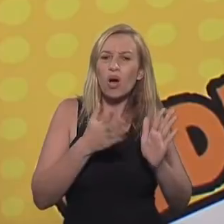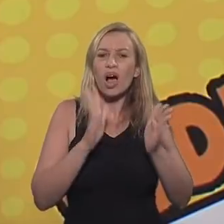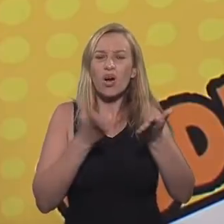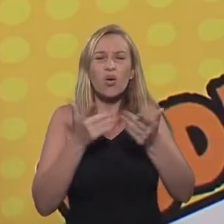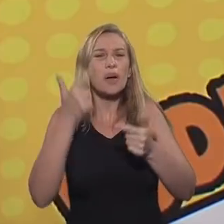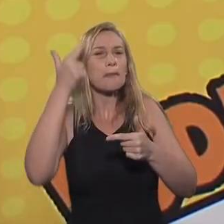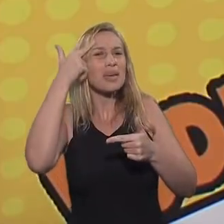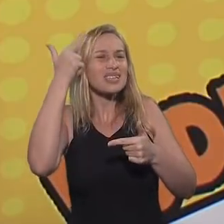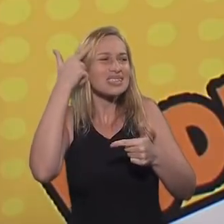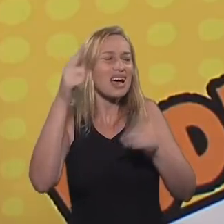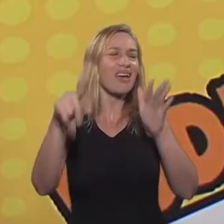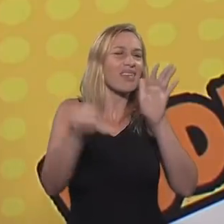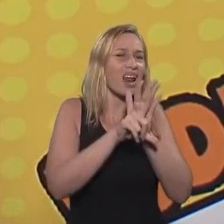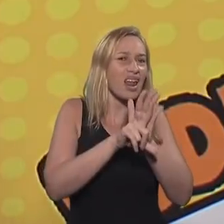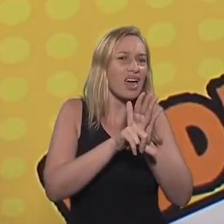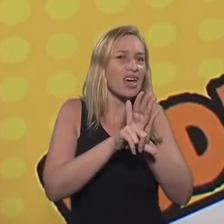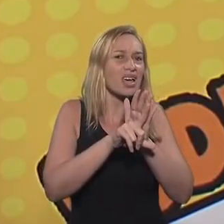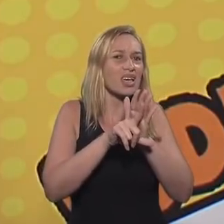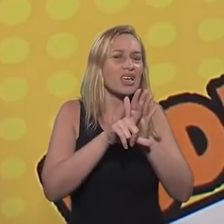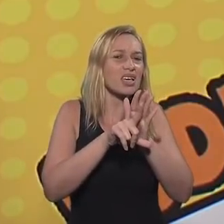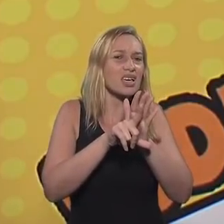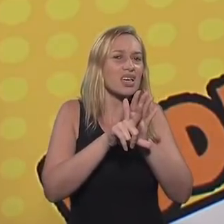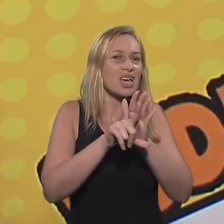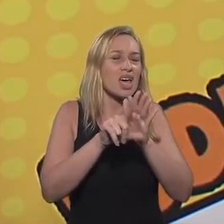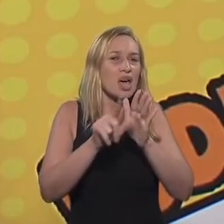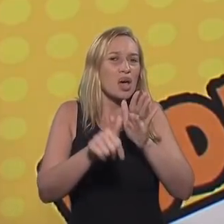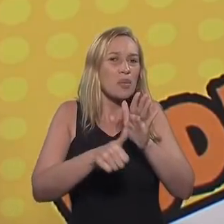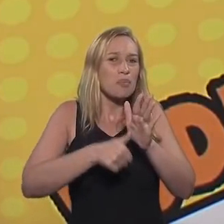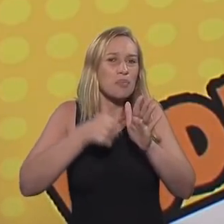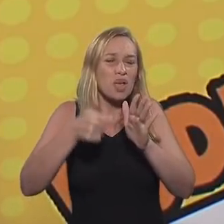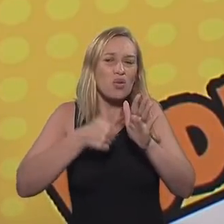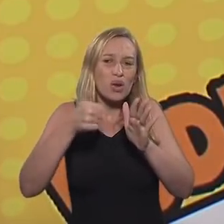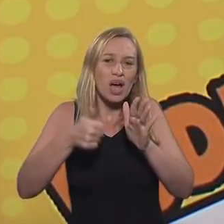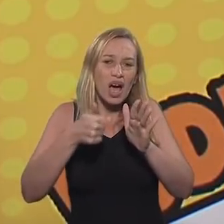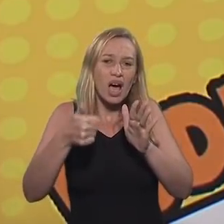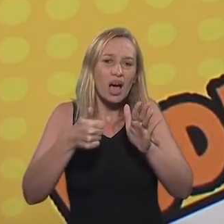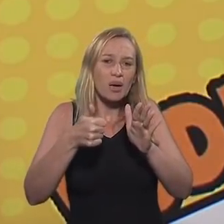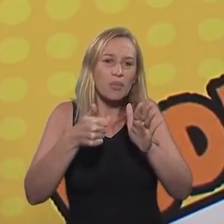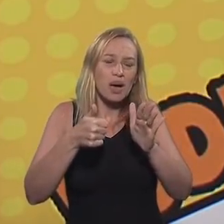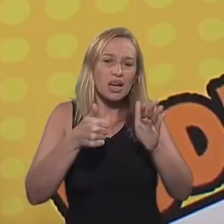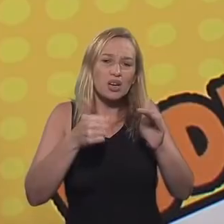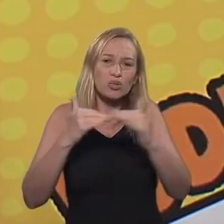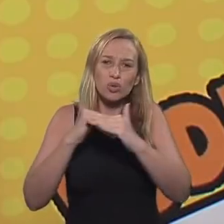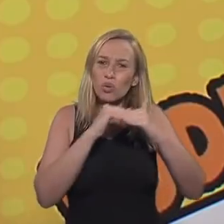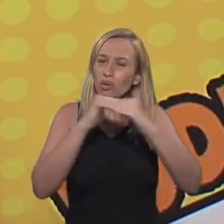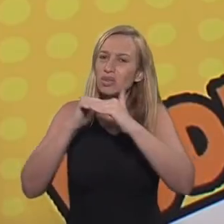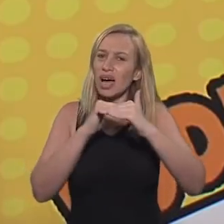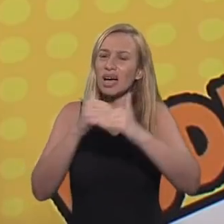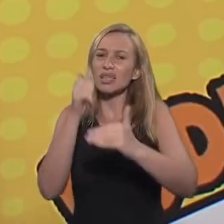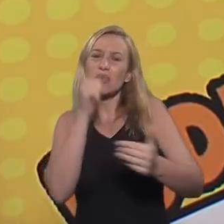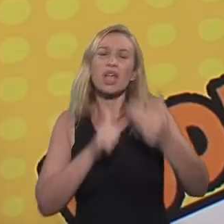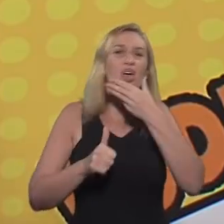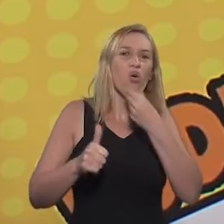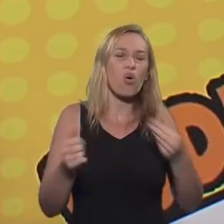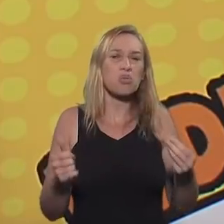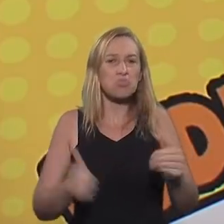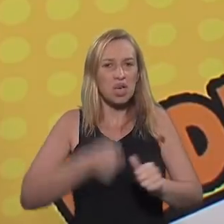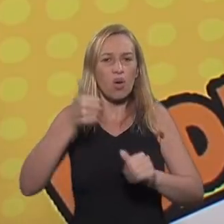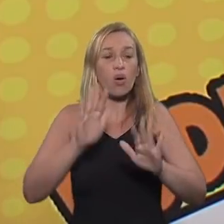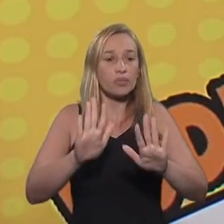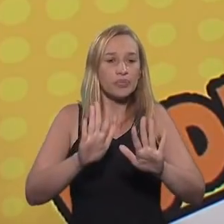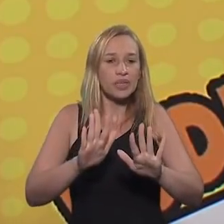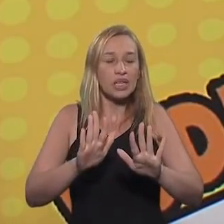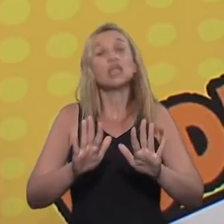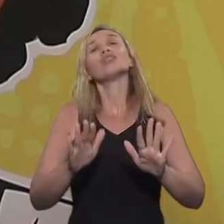Será que não está na hora de repensar essa lei e ampliar de fato para uma proporção mais igualitária entre homens e mulheres na